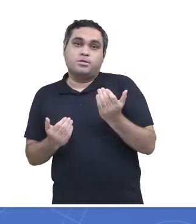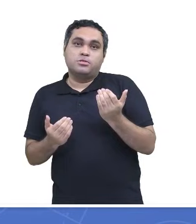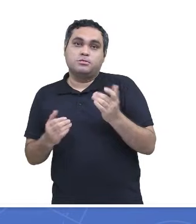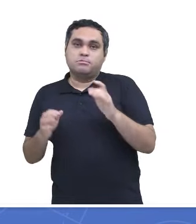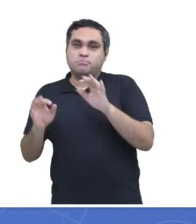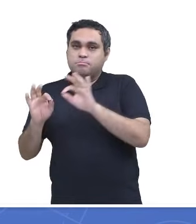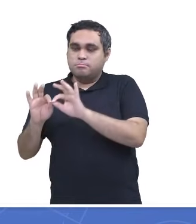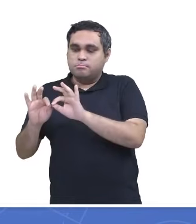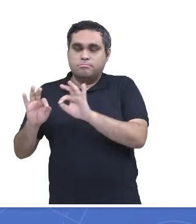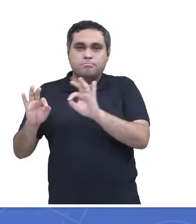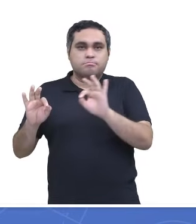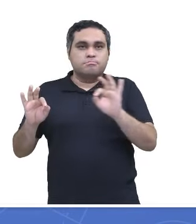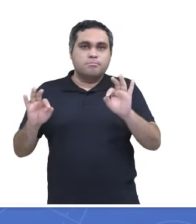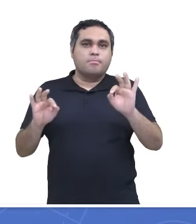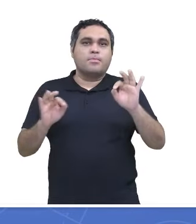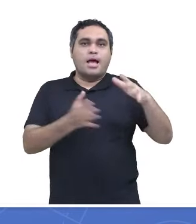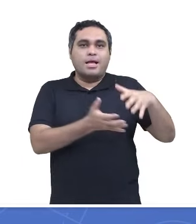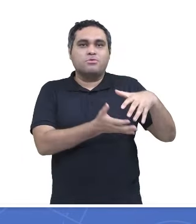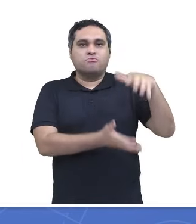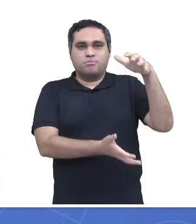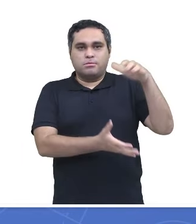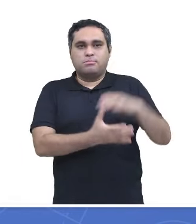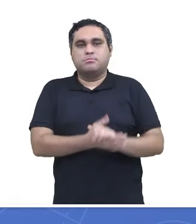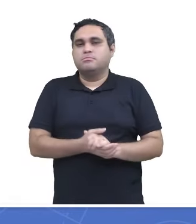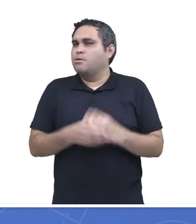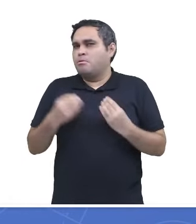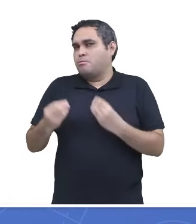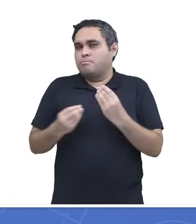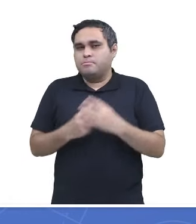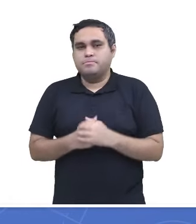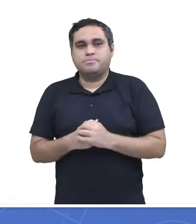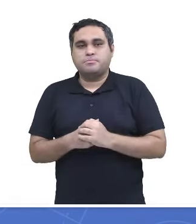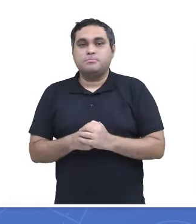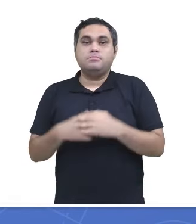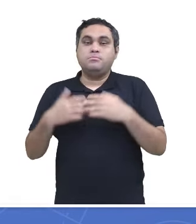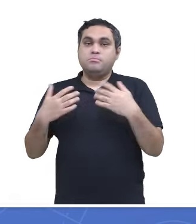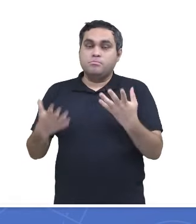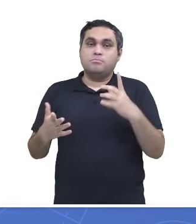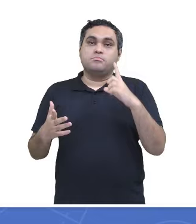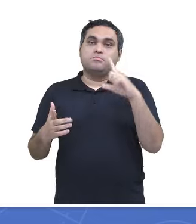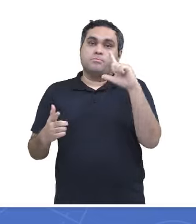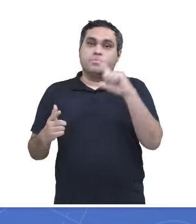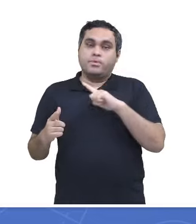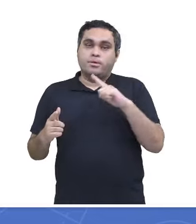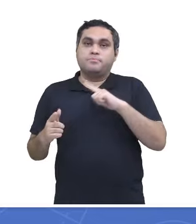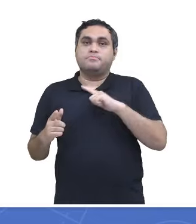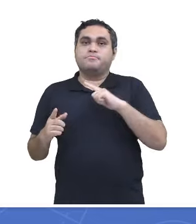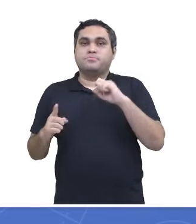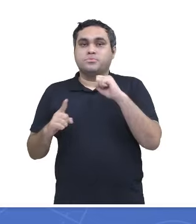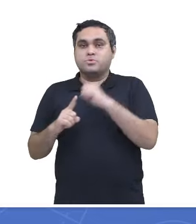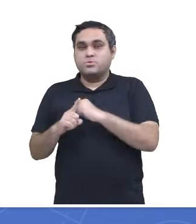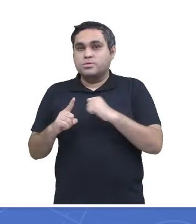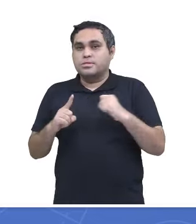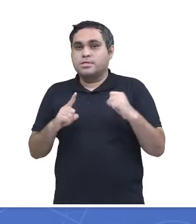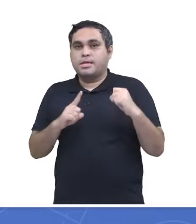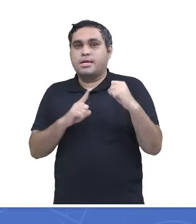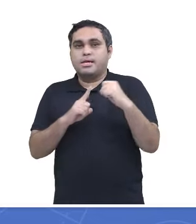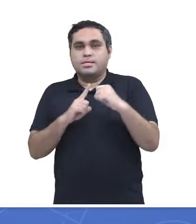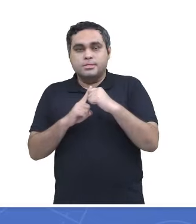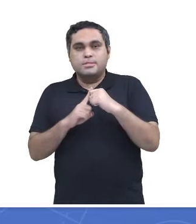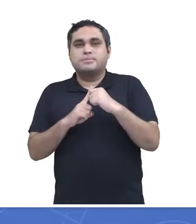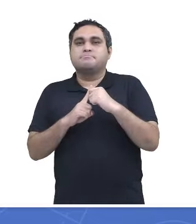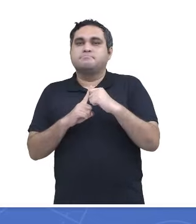linearidade para a vida adulta. O que é isso? Então, a sociedade mais tradicional,